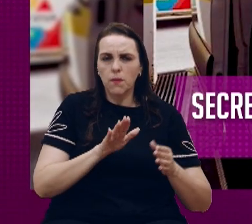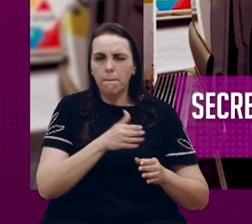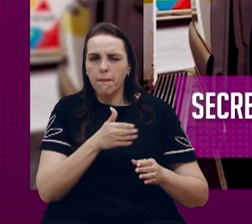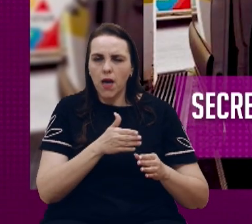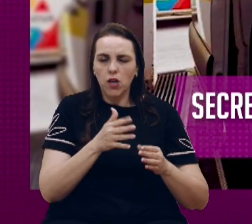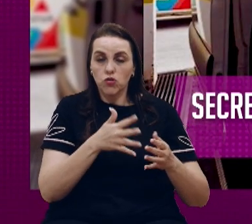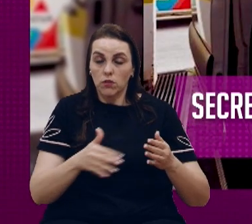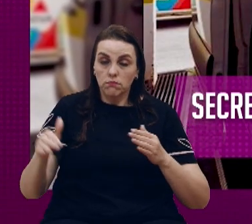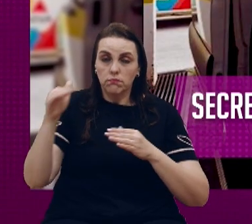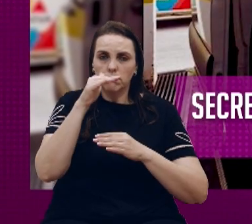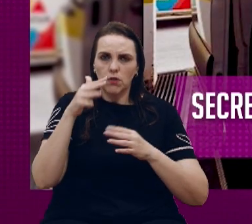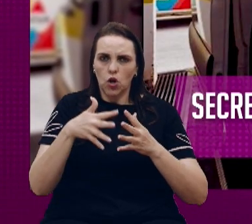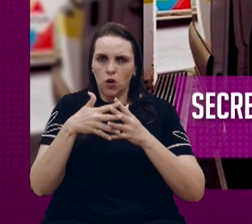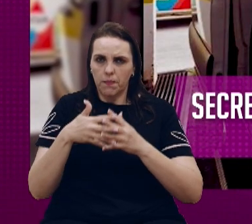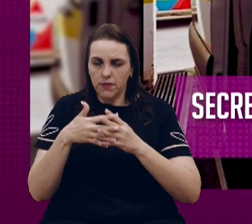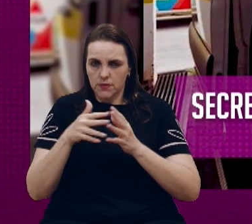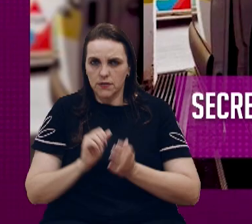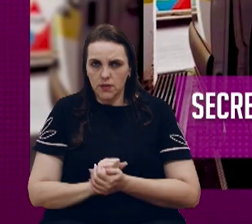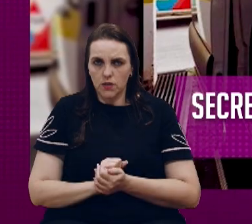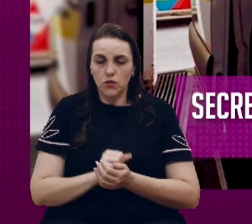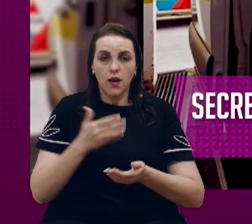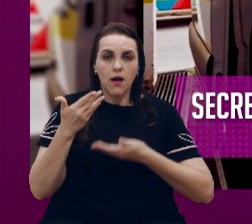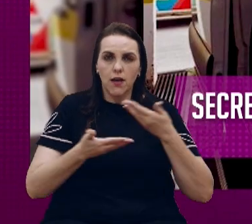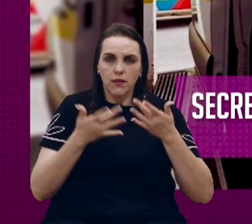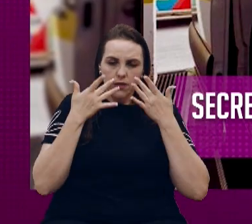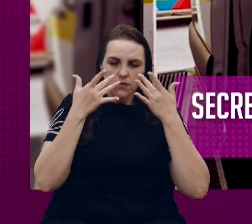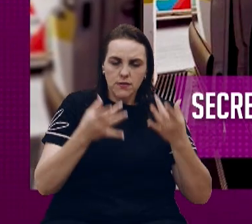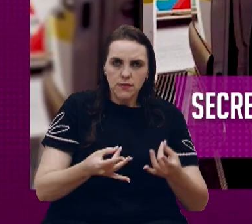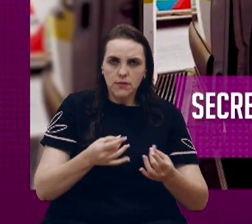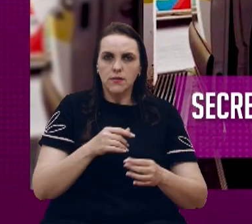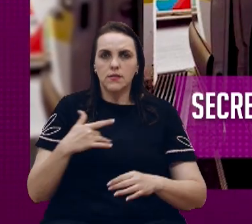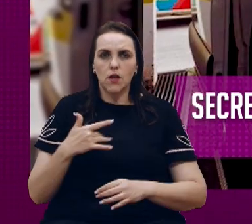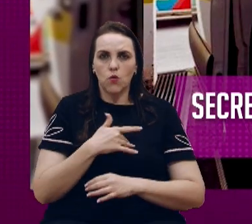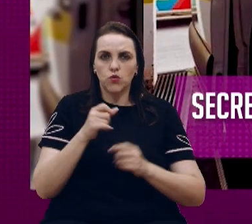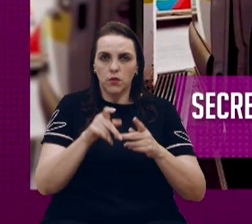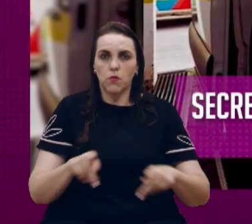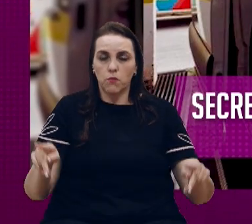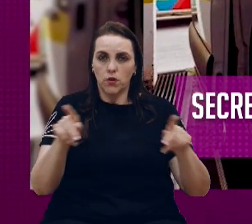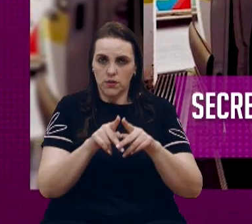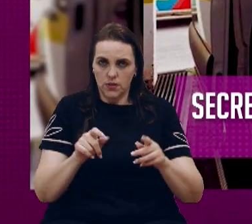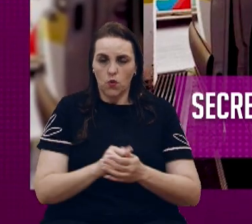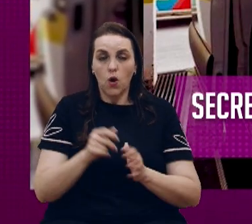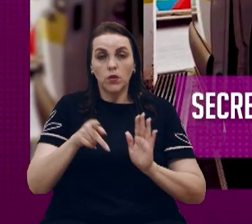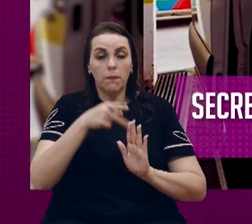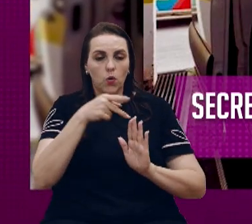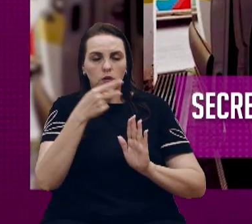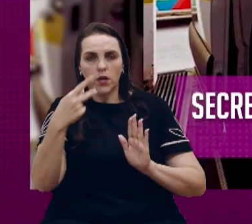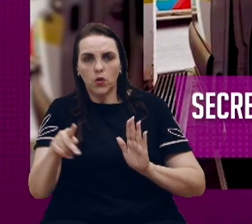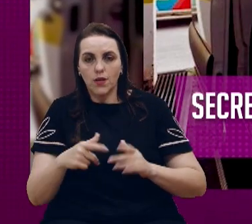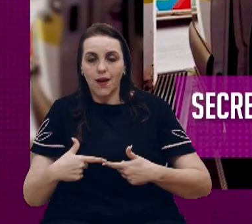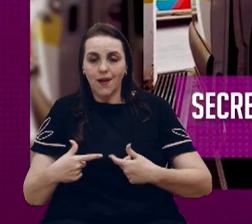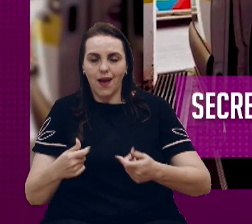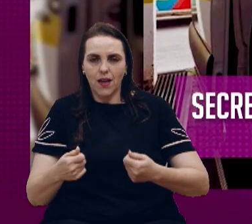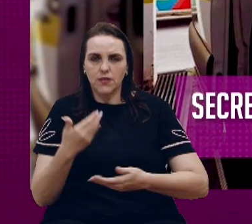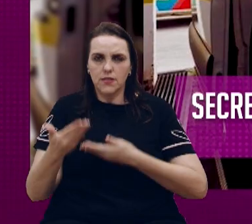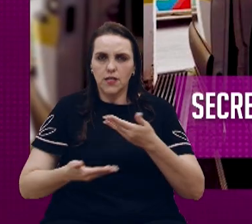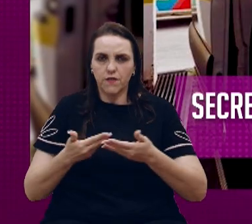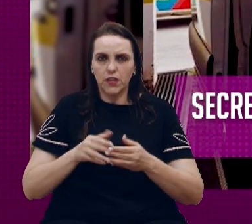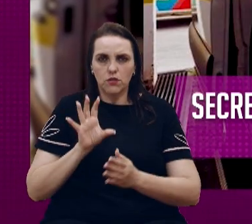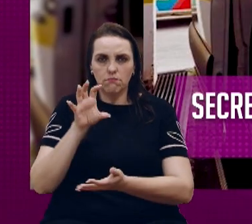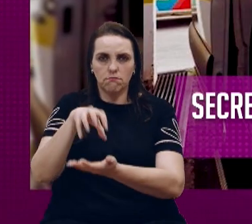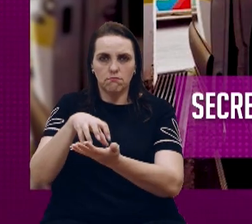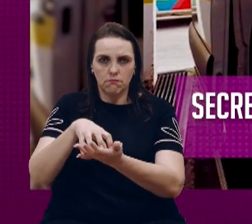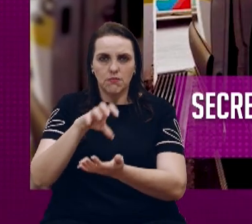complexidade para atenção à saúde da população. A outra portaria será para o custeio de ações e serviços do órgão e está